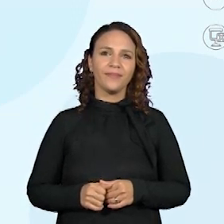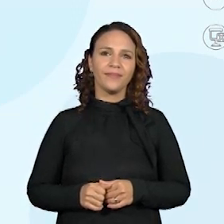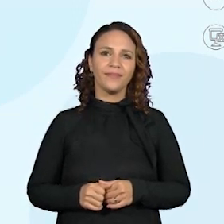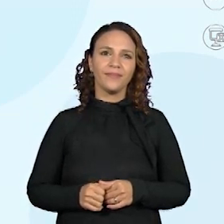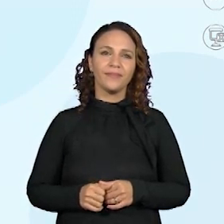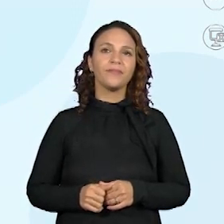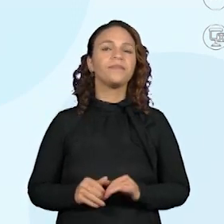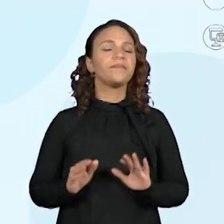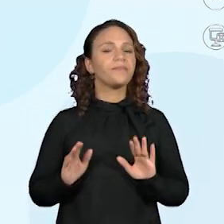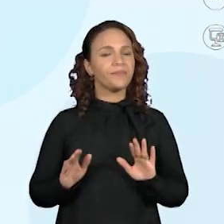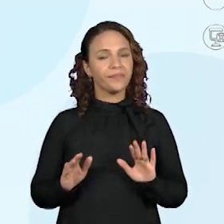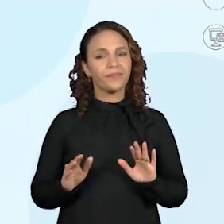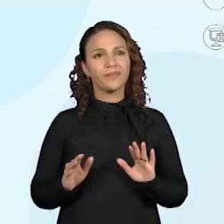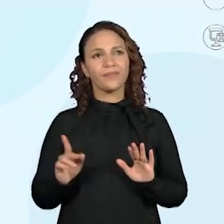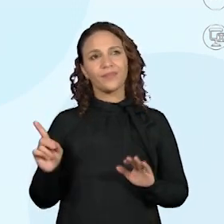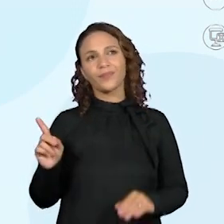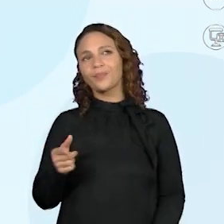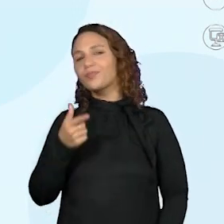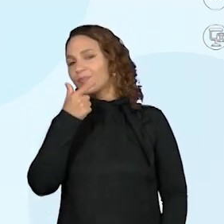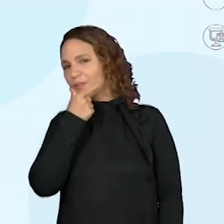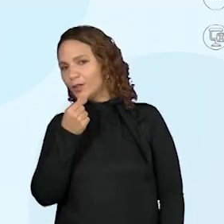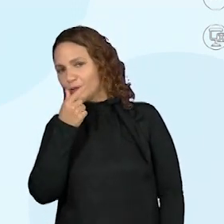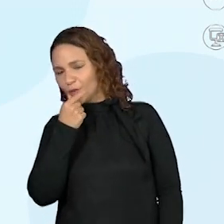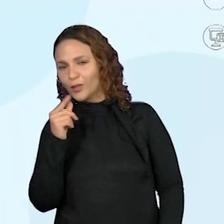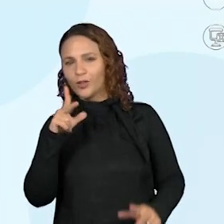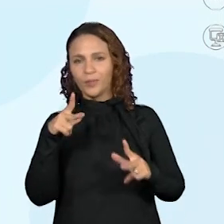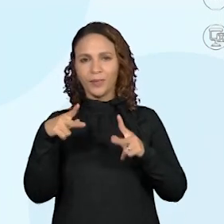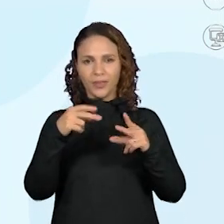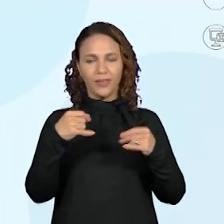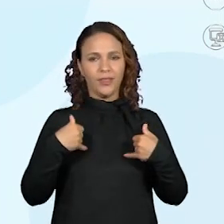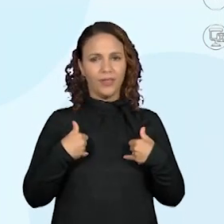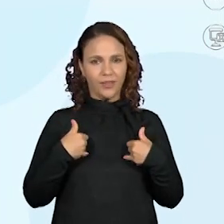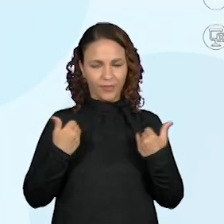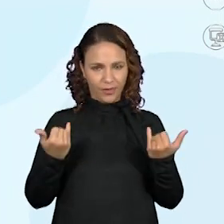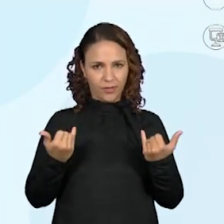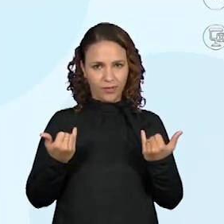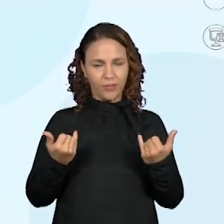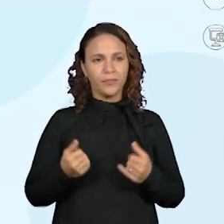Muito bem. Então, o menino e o presente de aniversário. Faça a leitura e